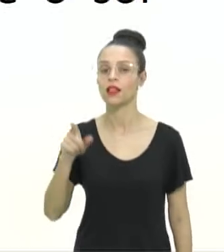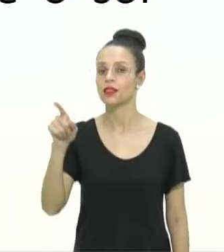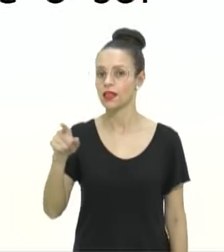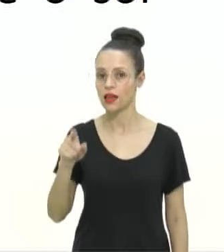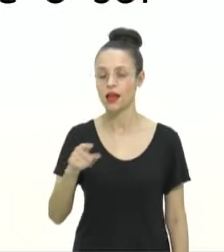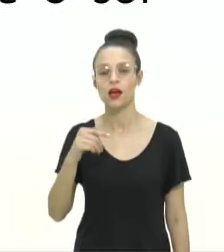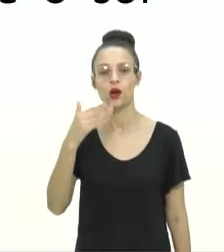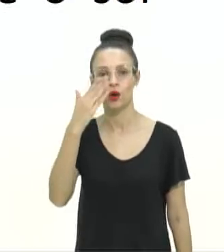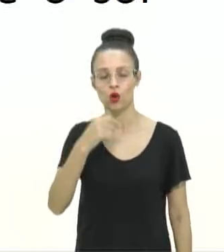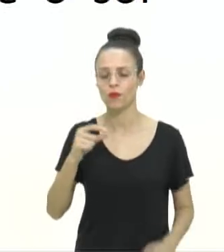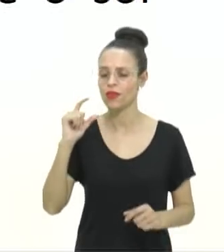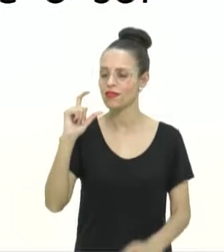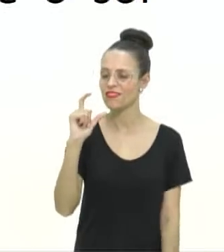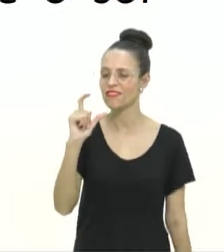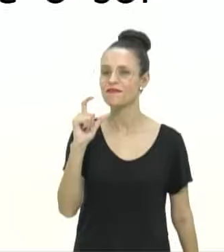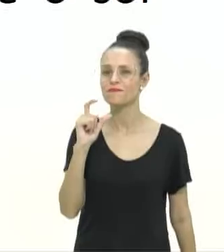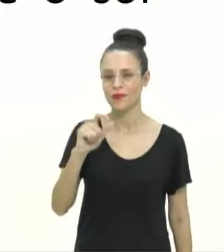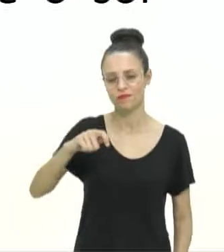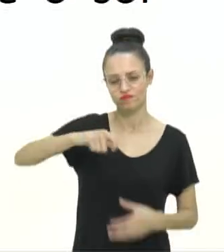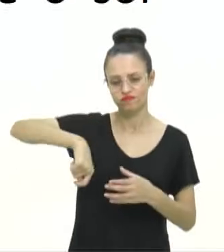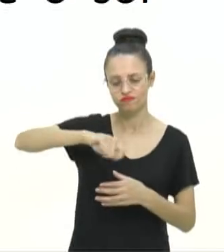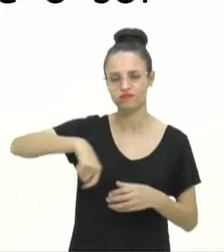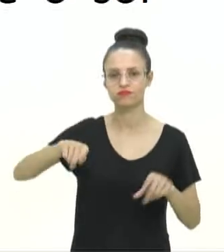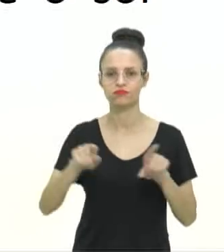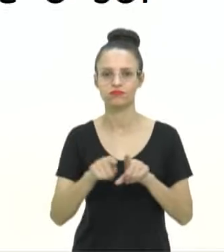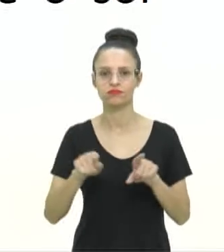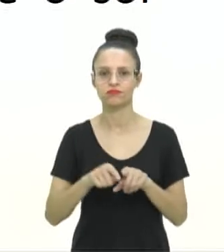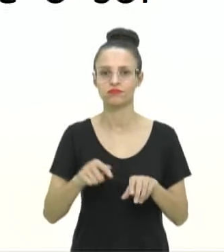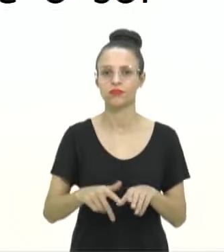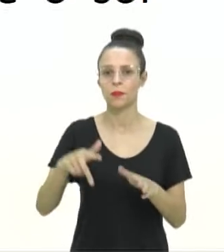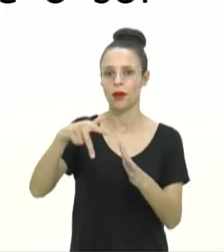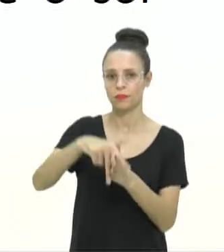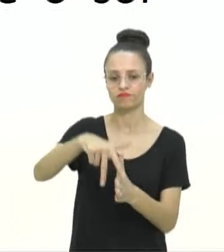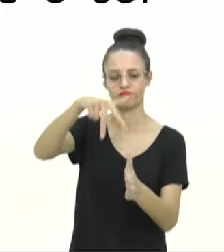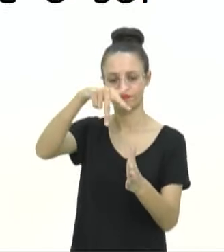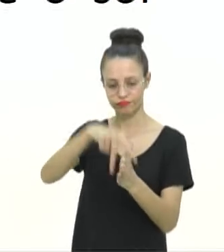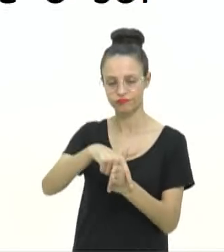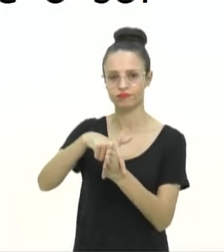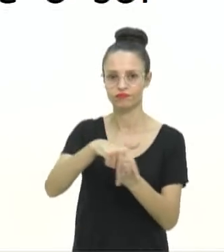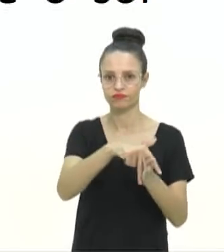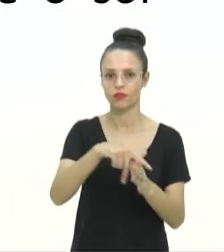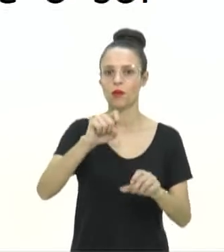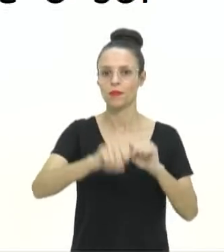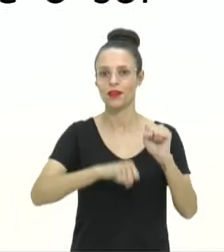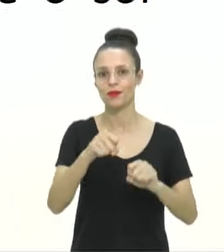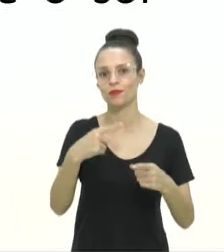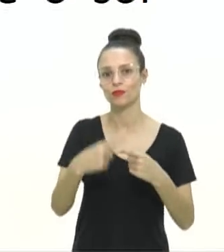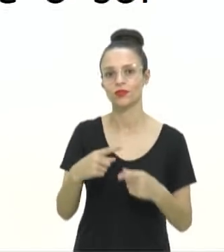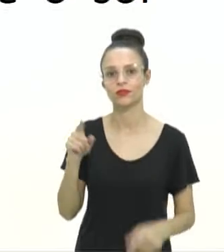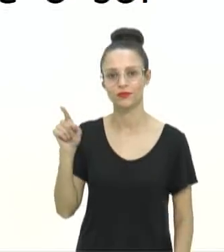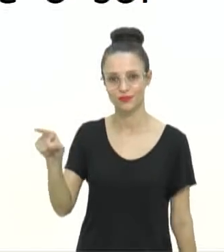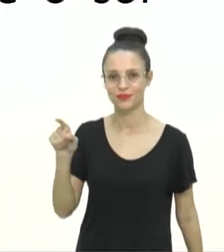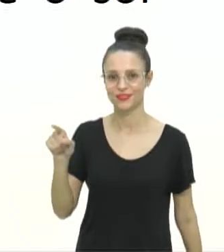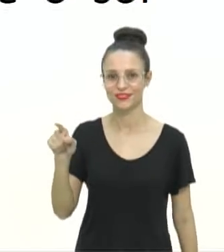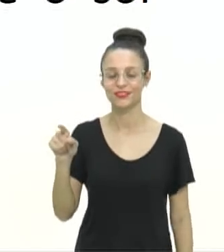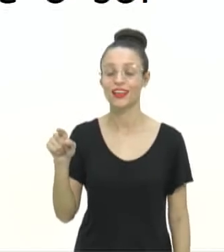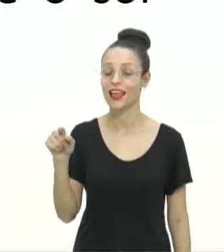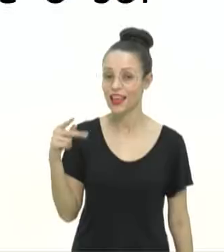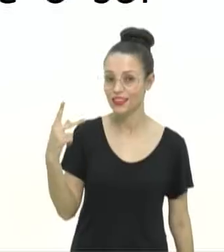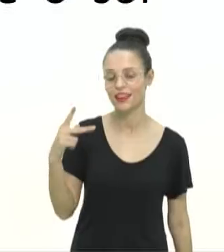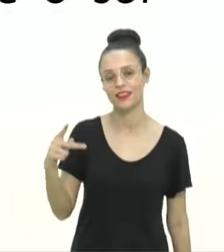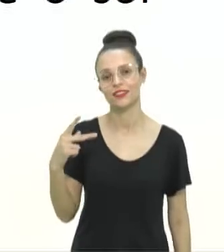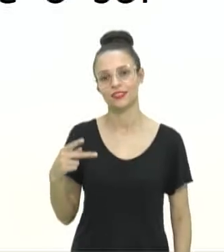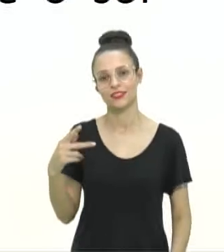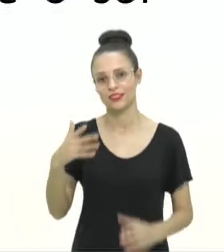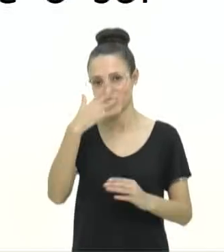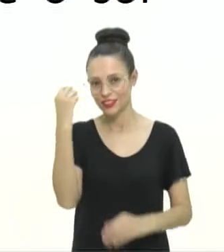pé de moleque e dei uma carona no quadro da bike, já que o mesmo tinha deixado a sua na casa